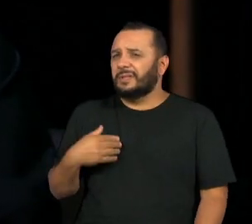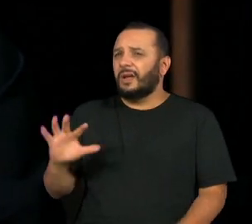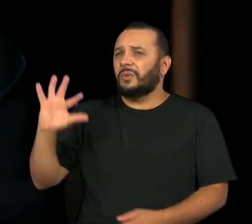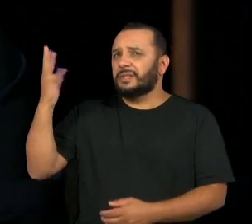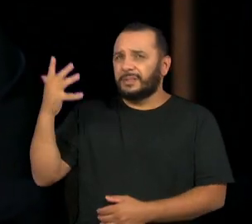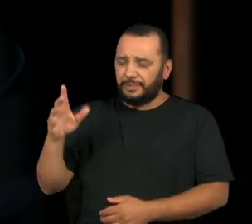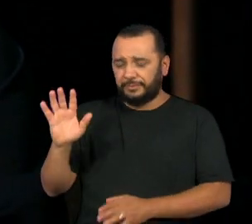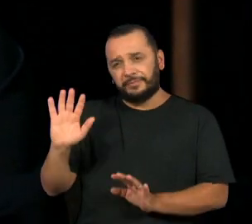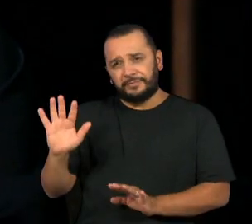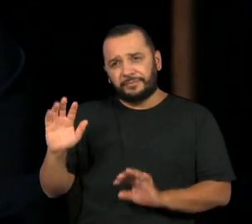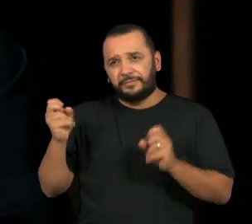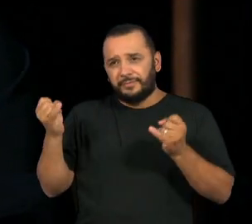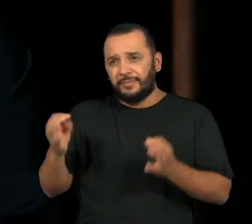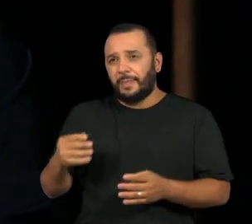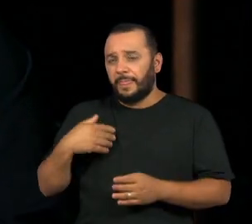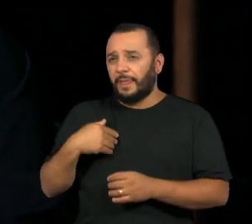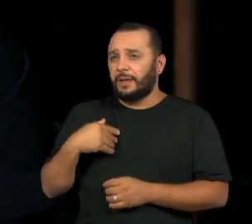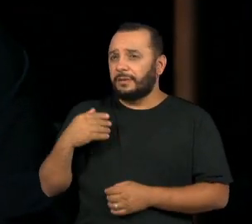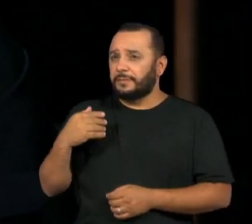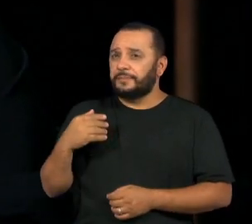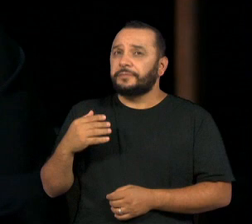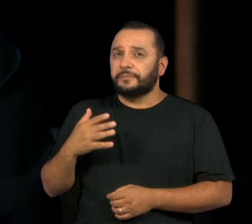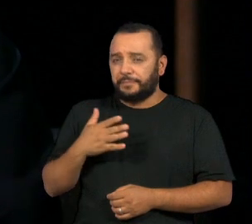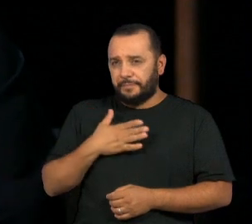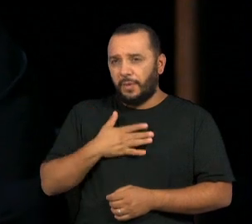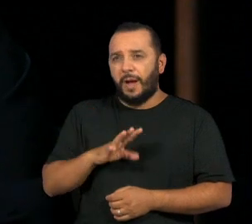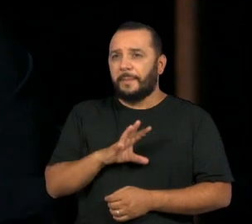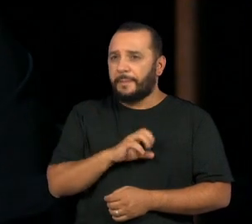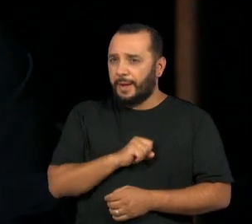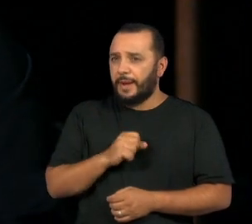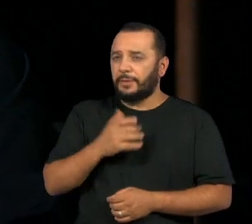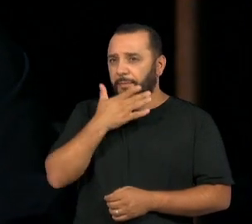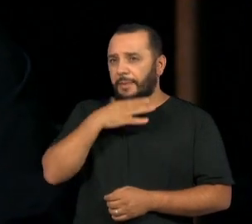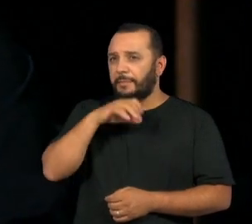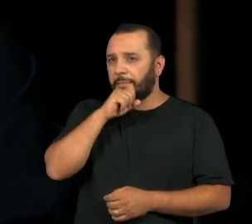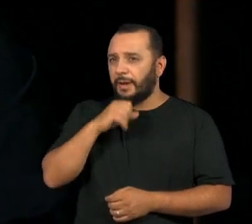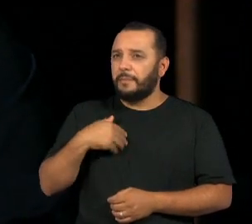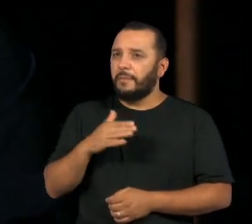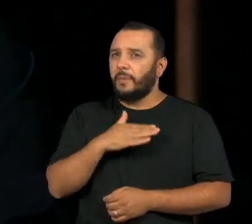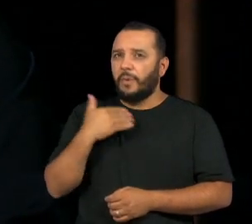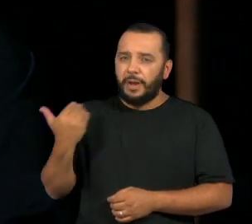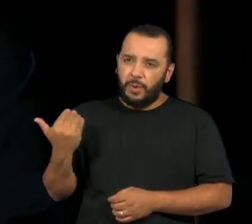foi o seguinte. Quando o meu querido pai, Abu, morreu,